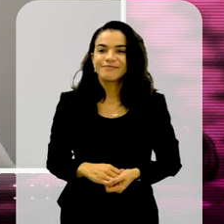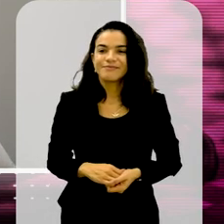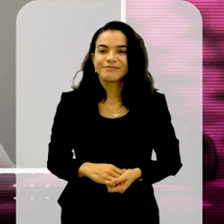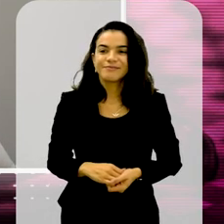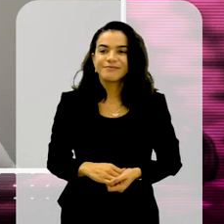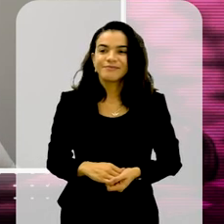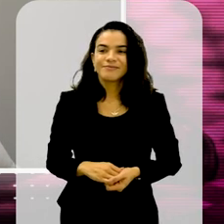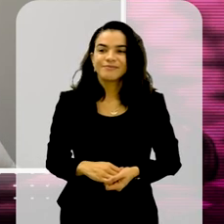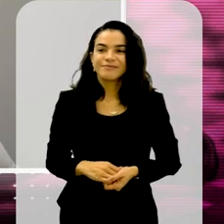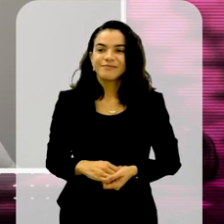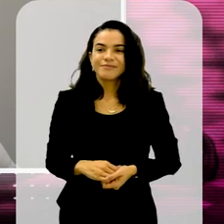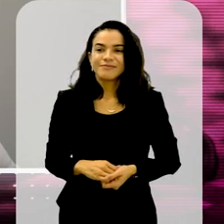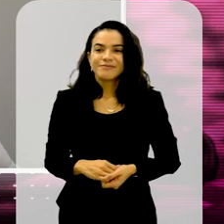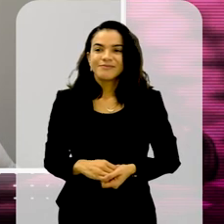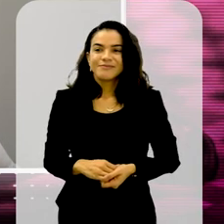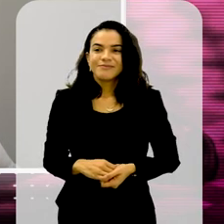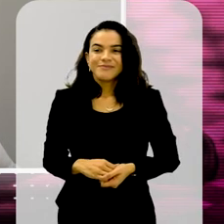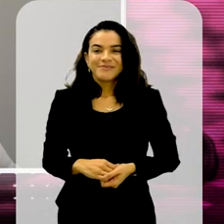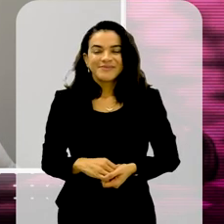gentileza.